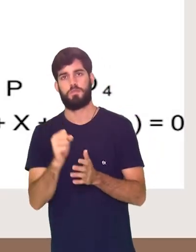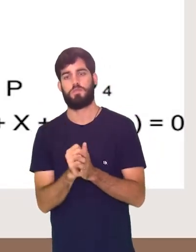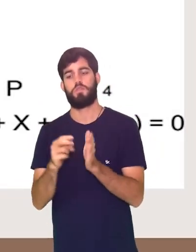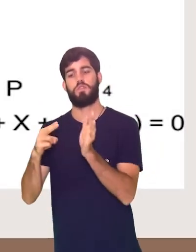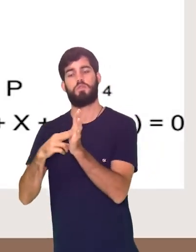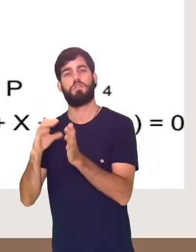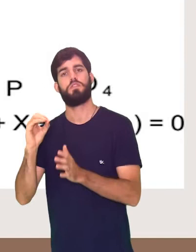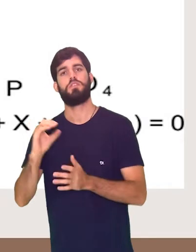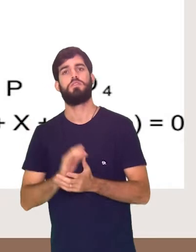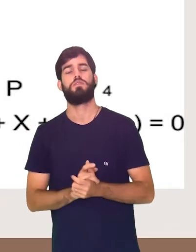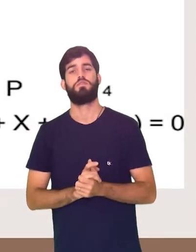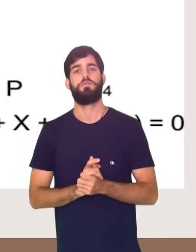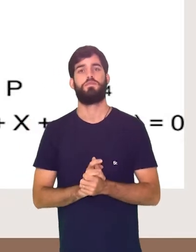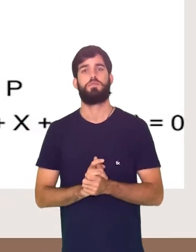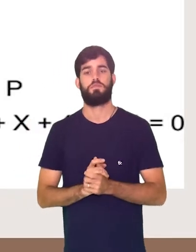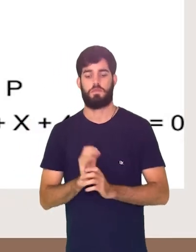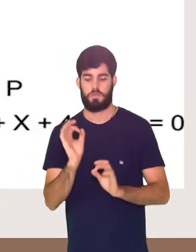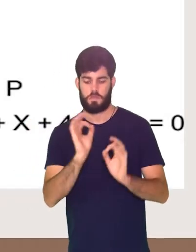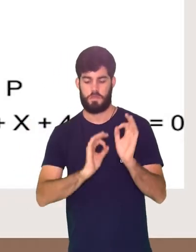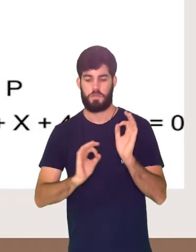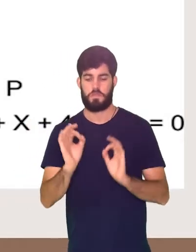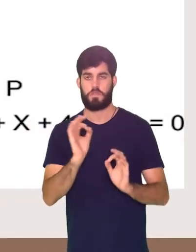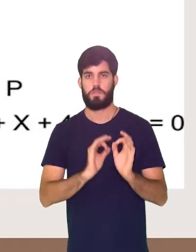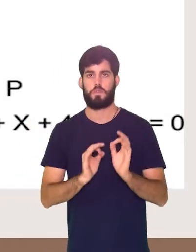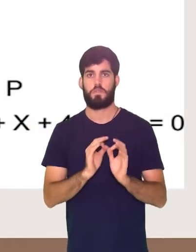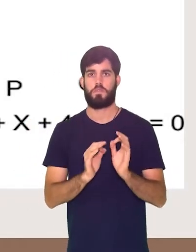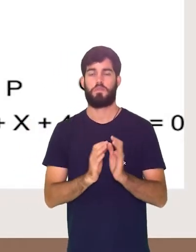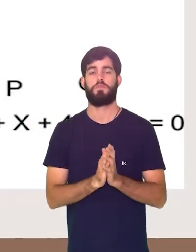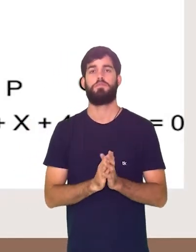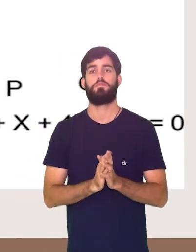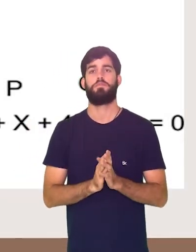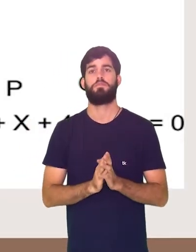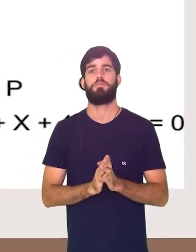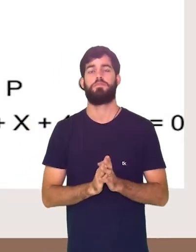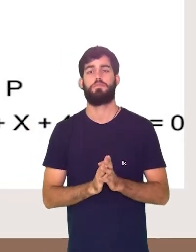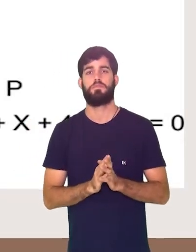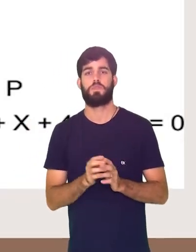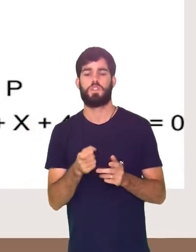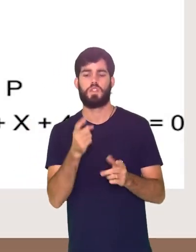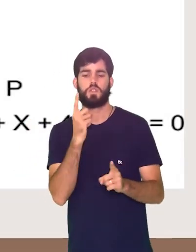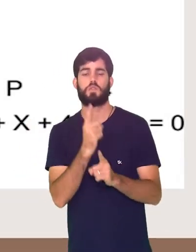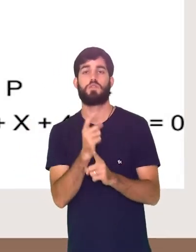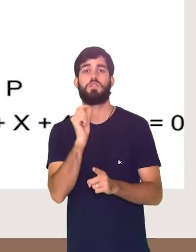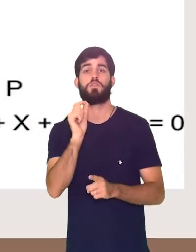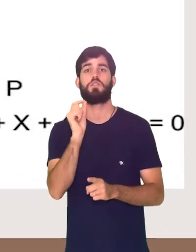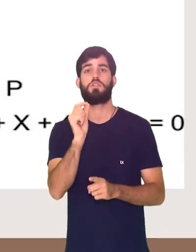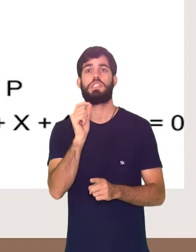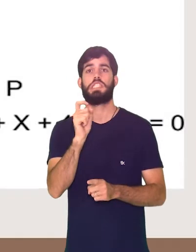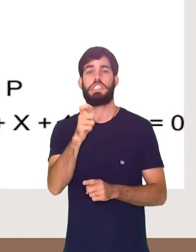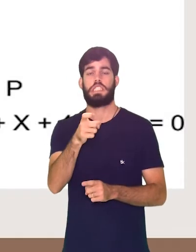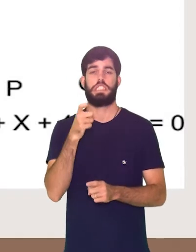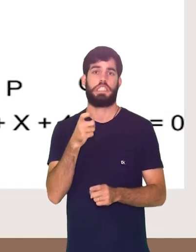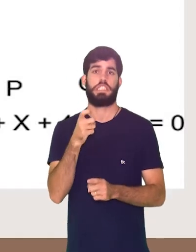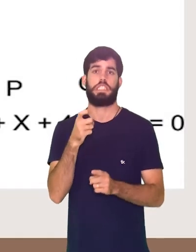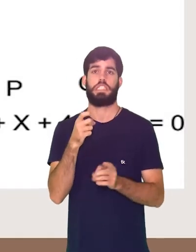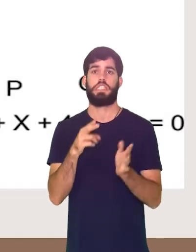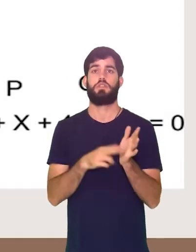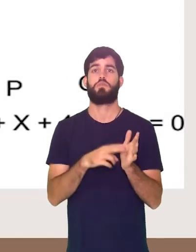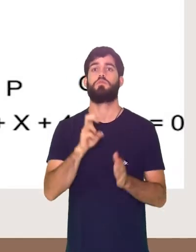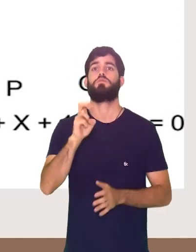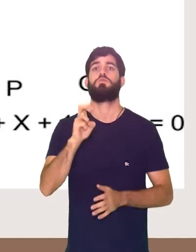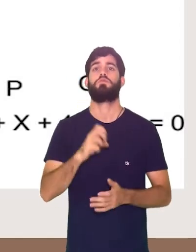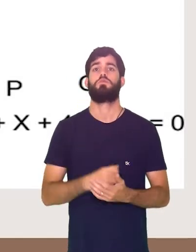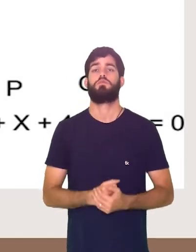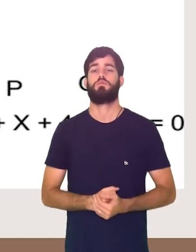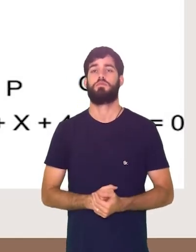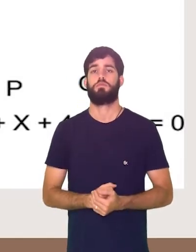0. Fazendo essa conta, é uma equação do primeiro grau, você vai encontrar que o X é 5. O